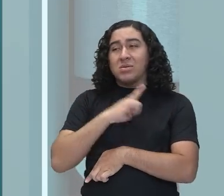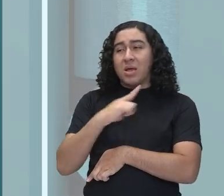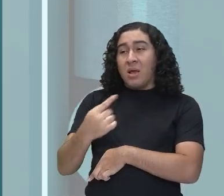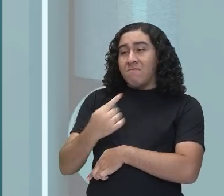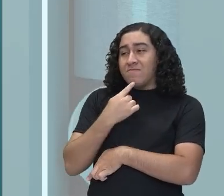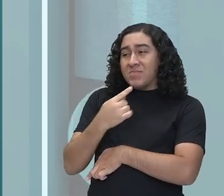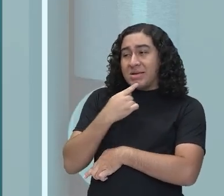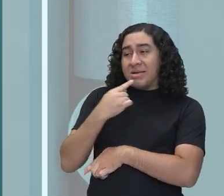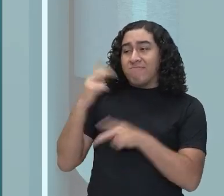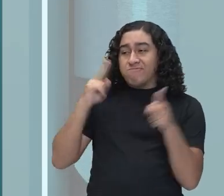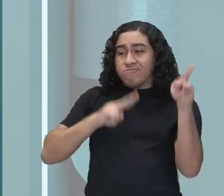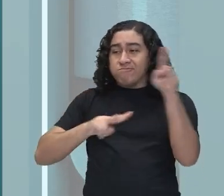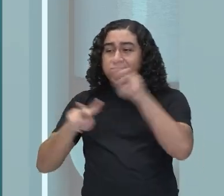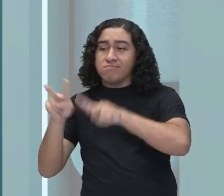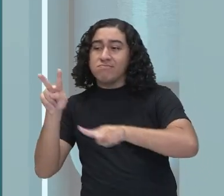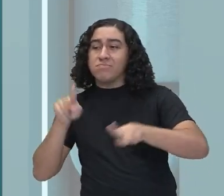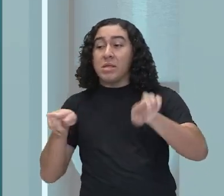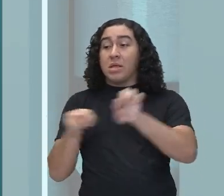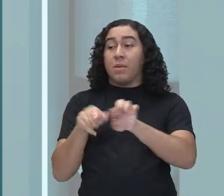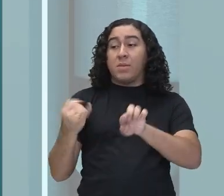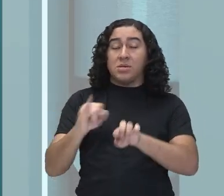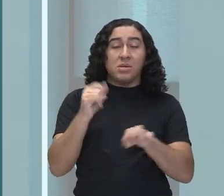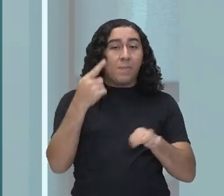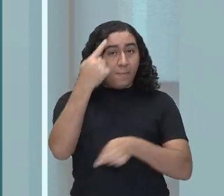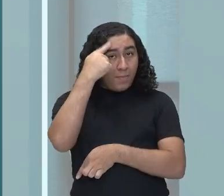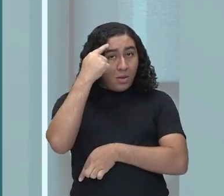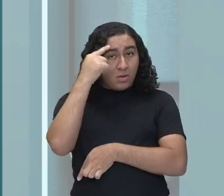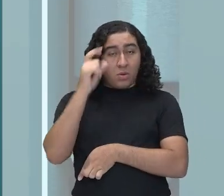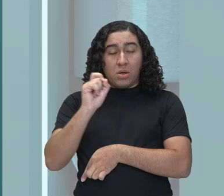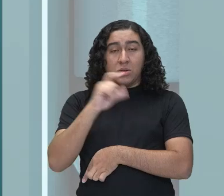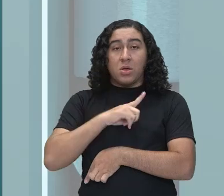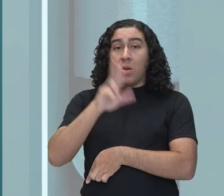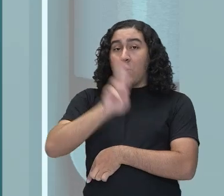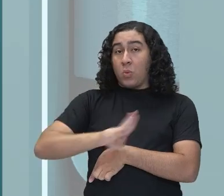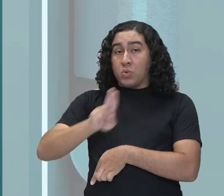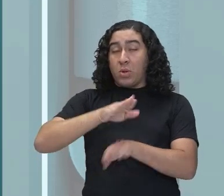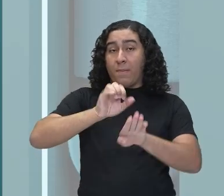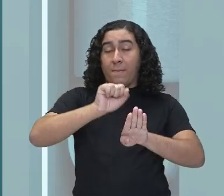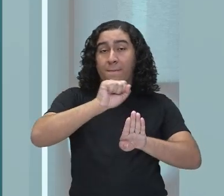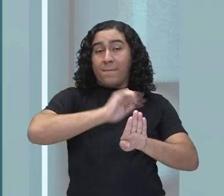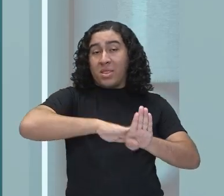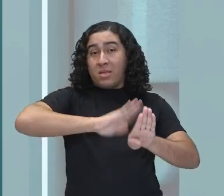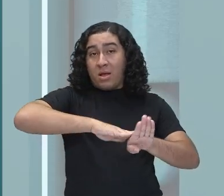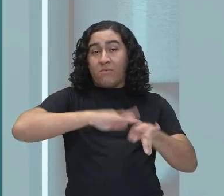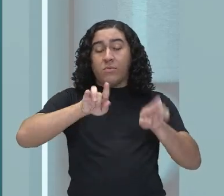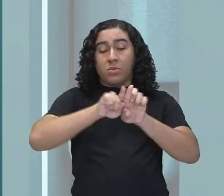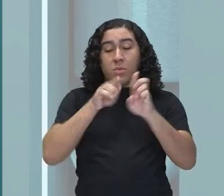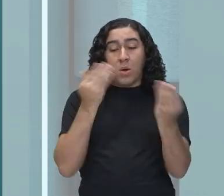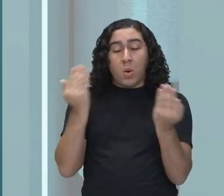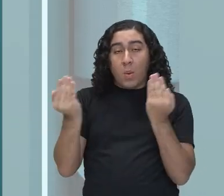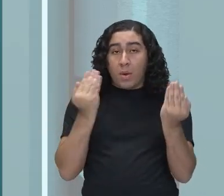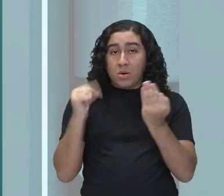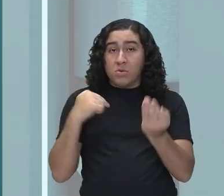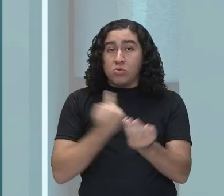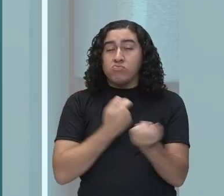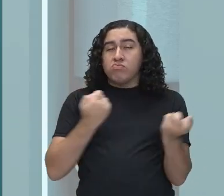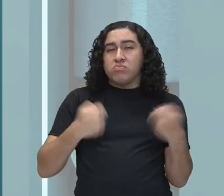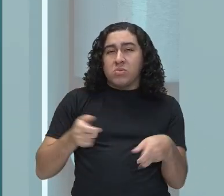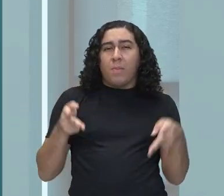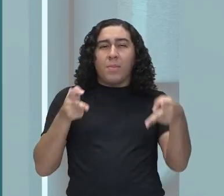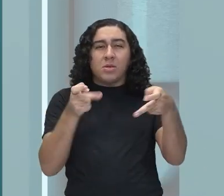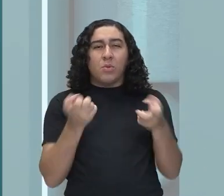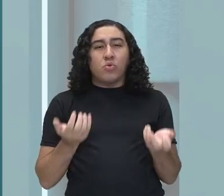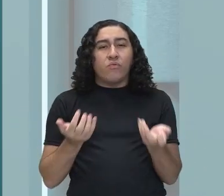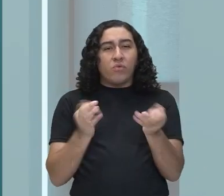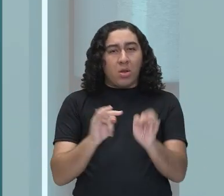aproxima. Também, quando se fala em utilização de metáforas, de comparação, a gente pode ver aí no final